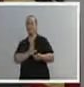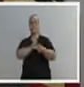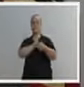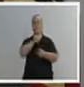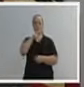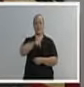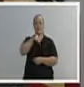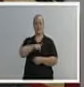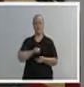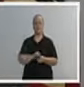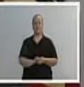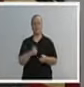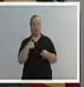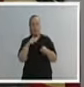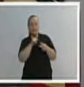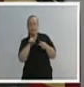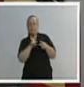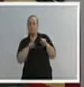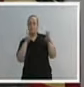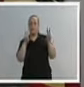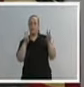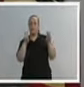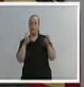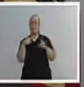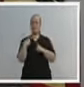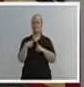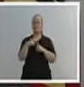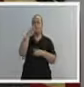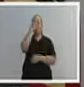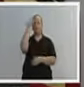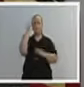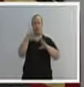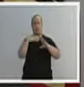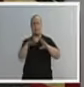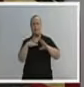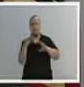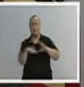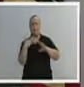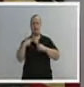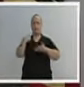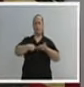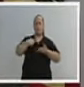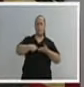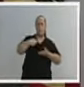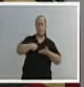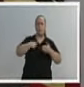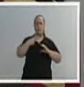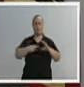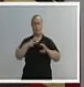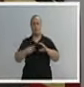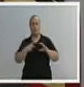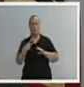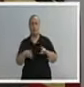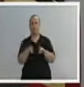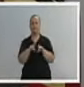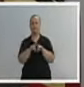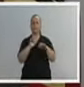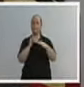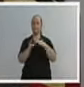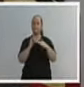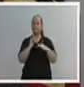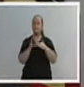até porque as pessoas estão mandando e-mail para nós, para a Câmara, cobram da gente pelas redes